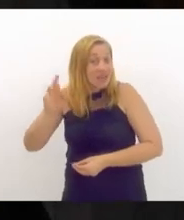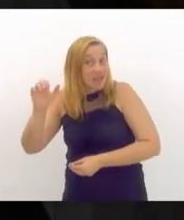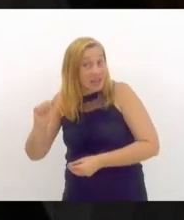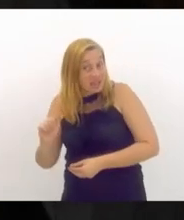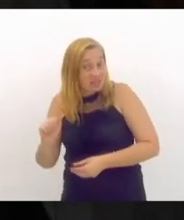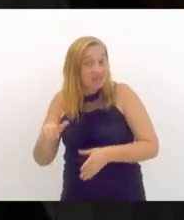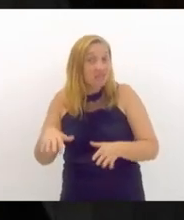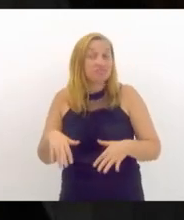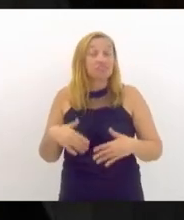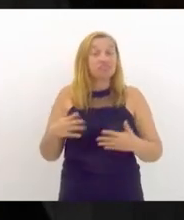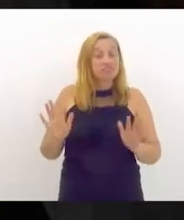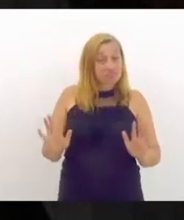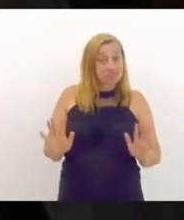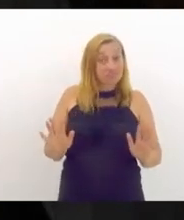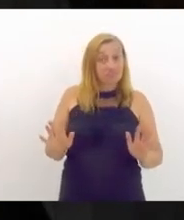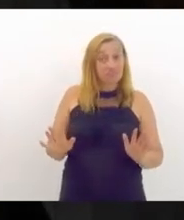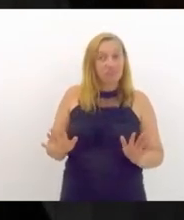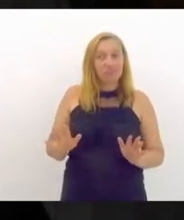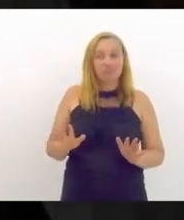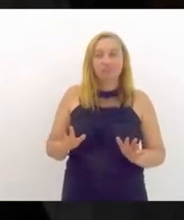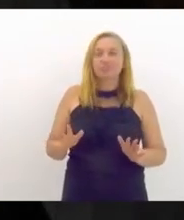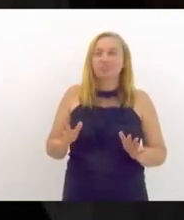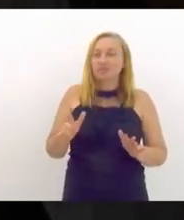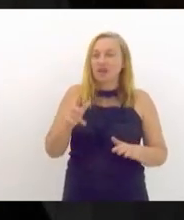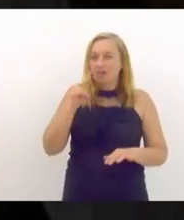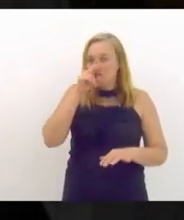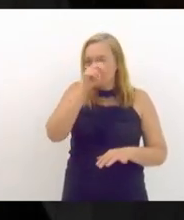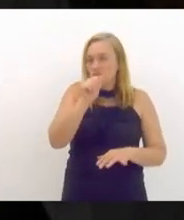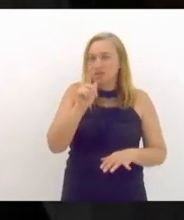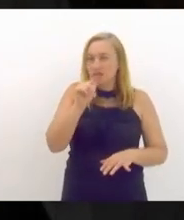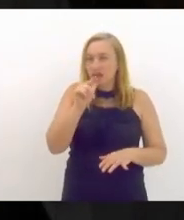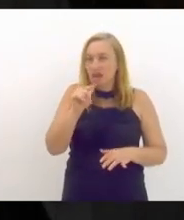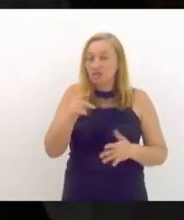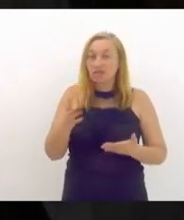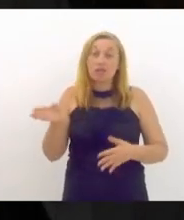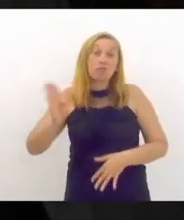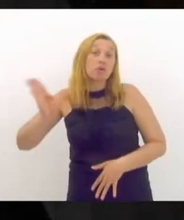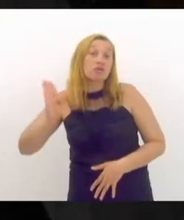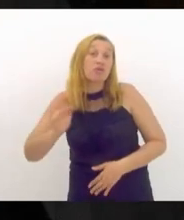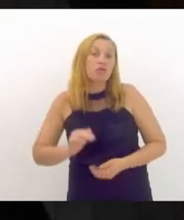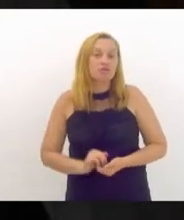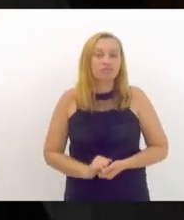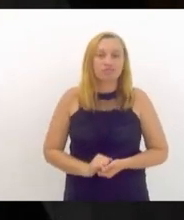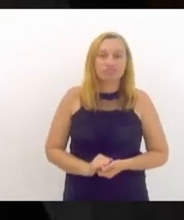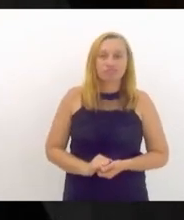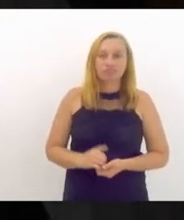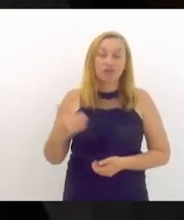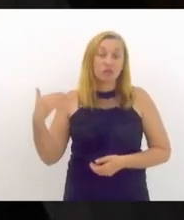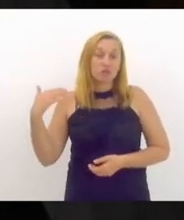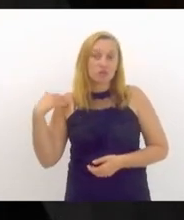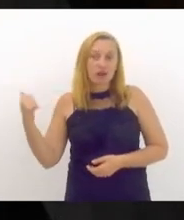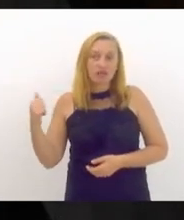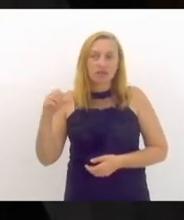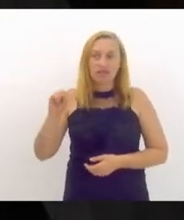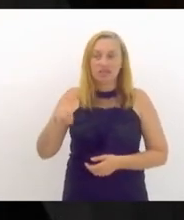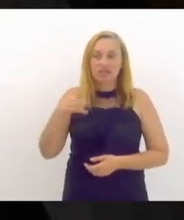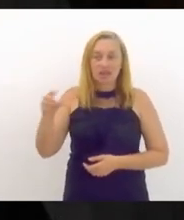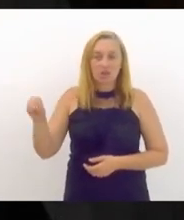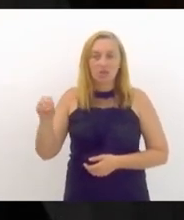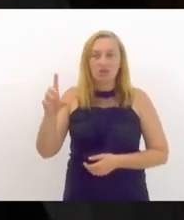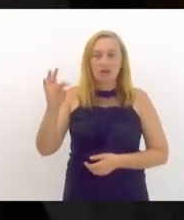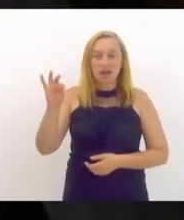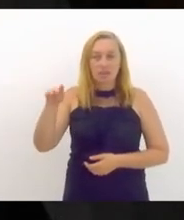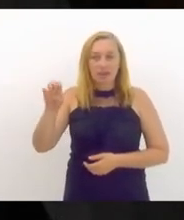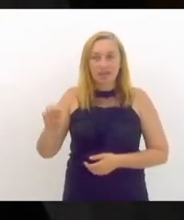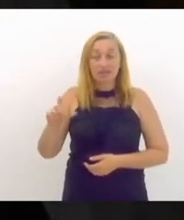Por via de consequência, o refluxo se dá. E Botafogo? Do lado da São Clemente, corre